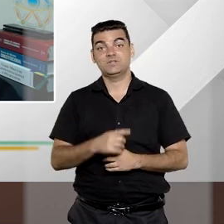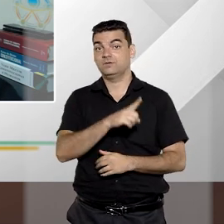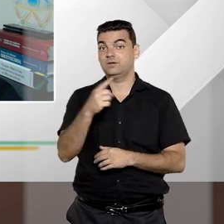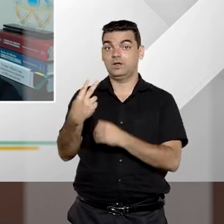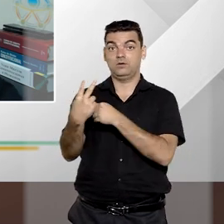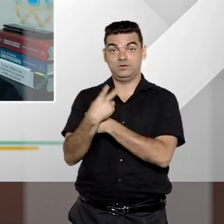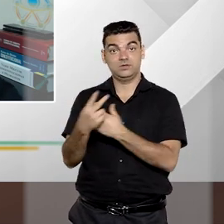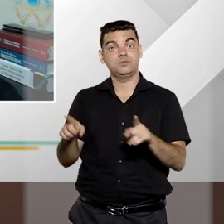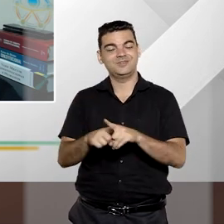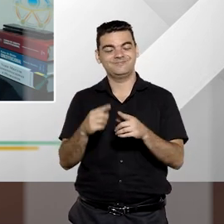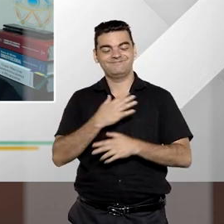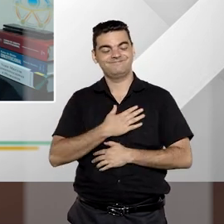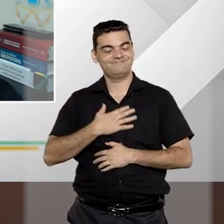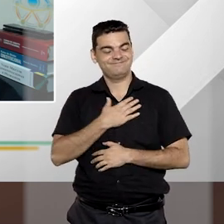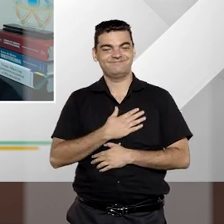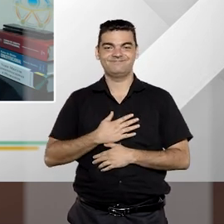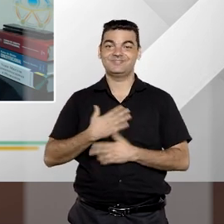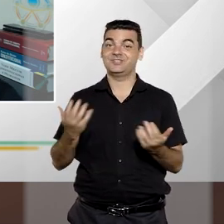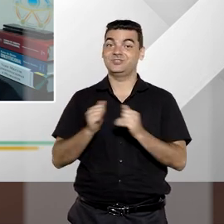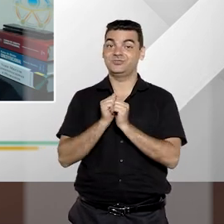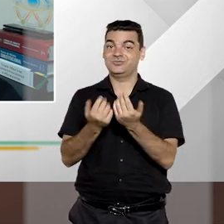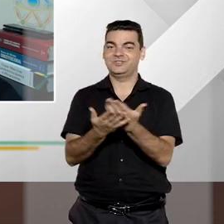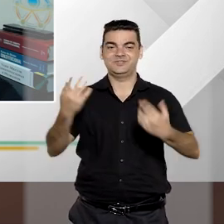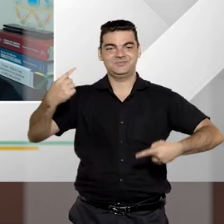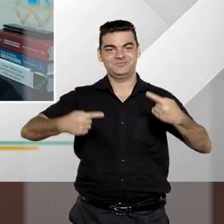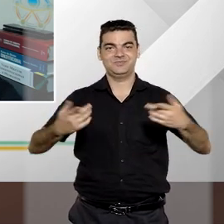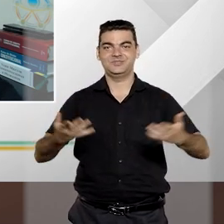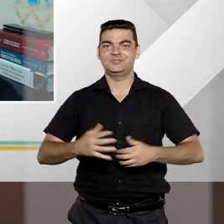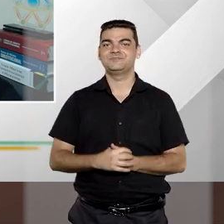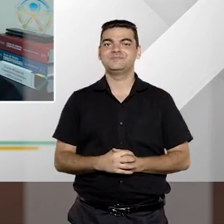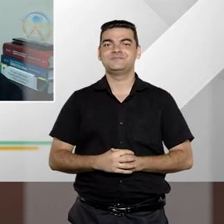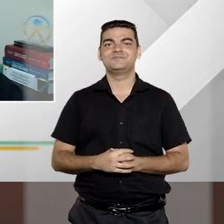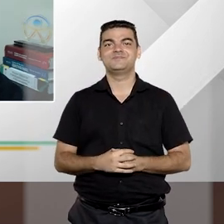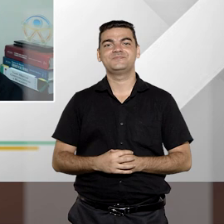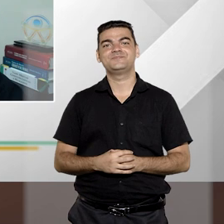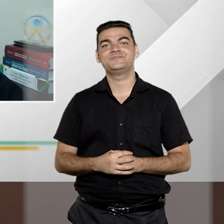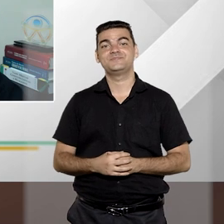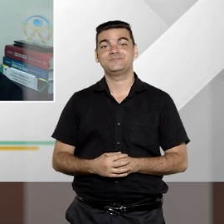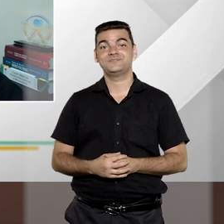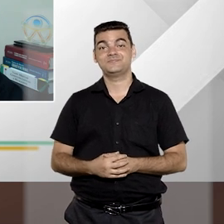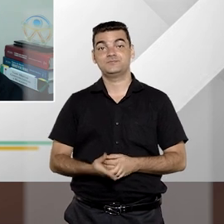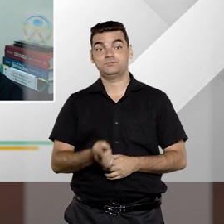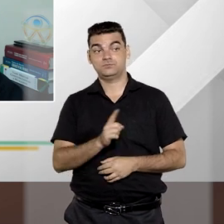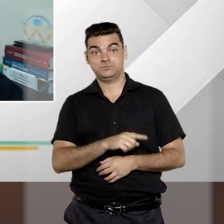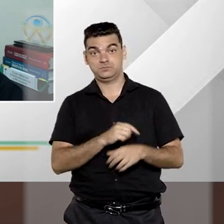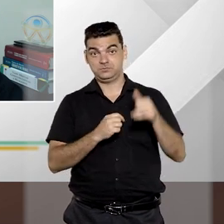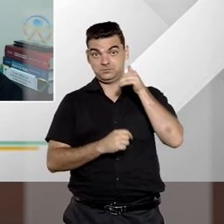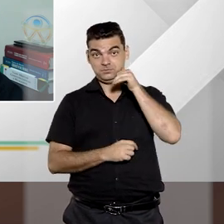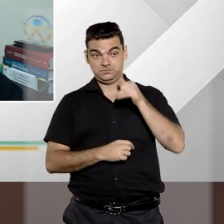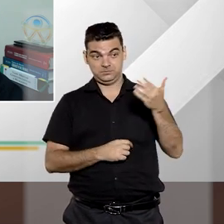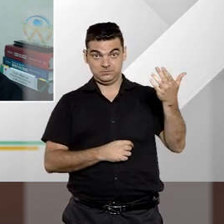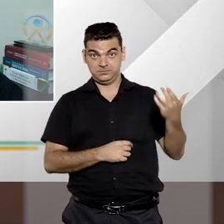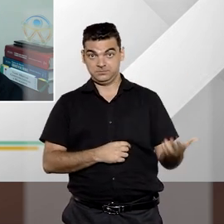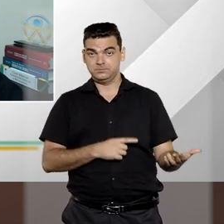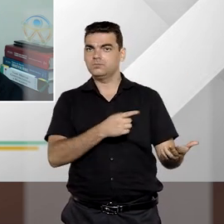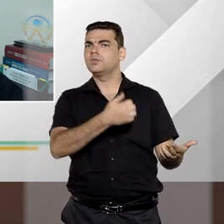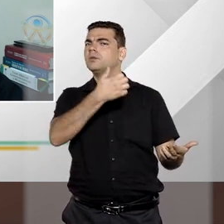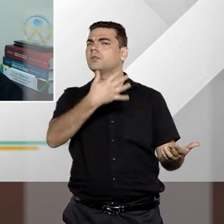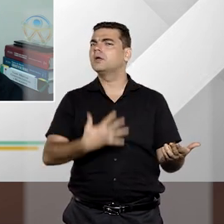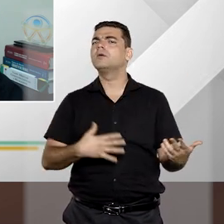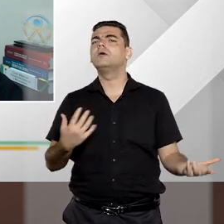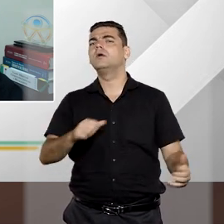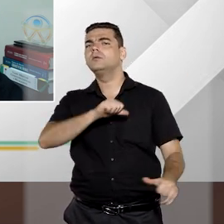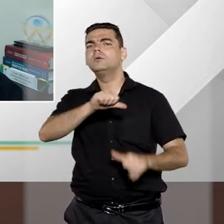nos acompanham. Prazer enorme estar com vocês aqui para esse debate. Bom, Marcela, antes de detalhar as